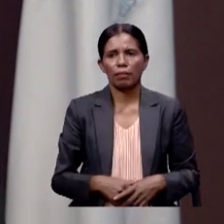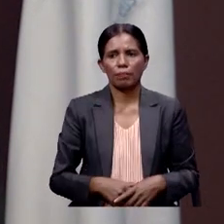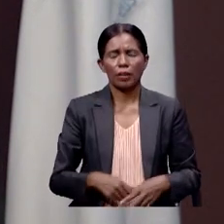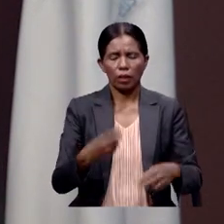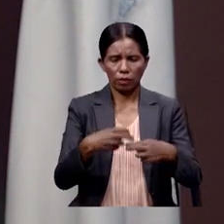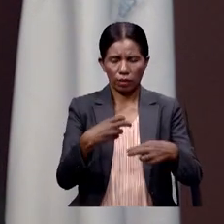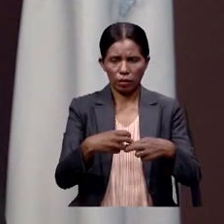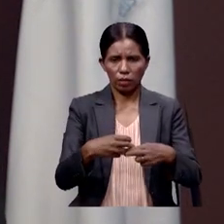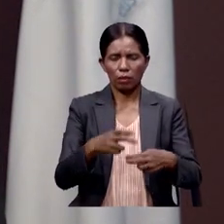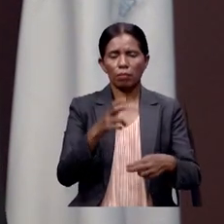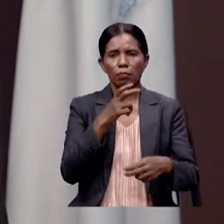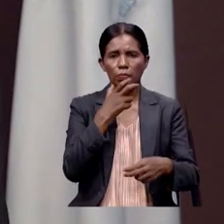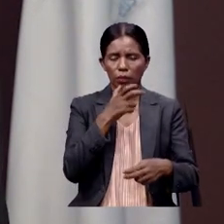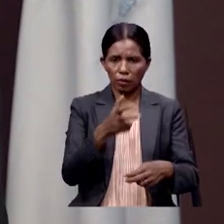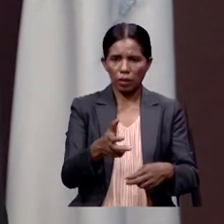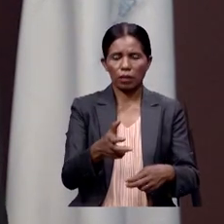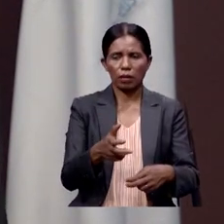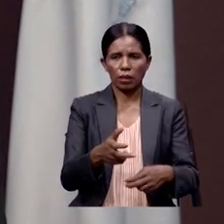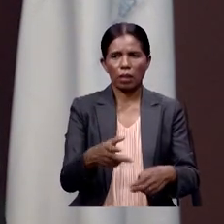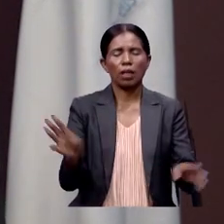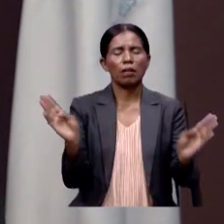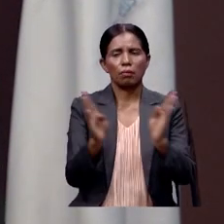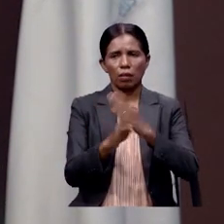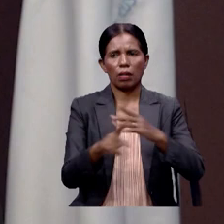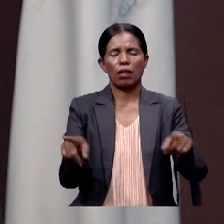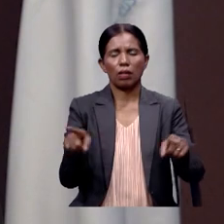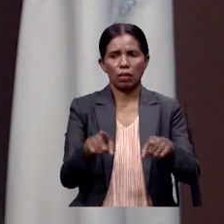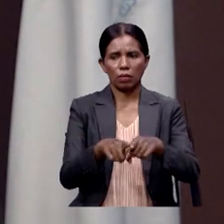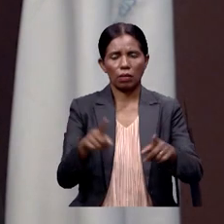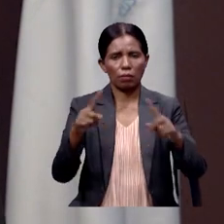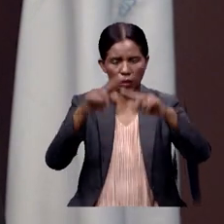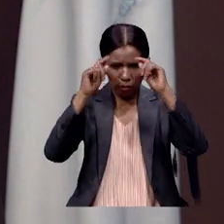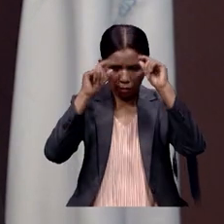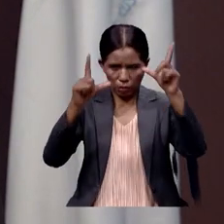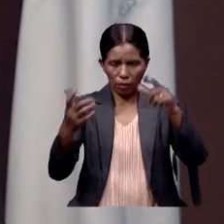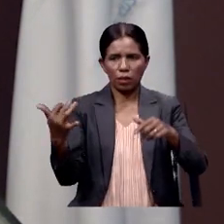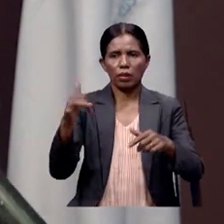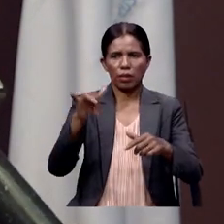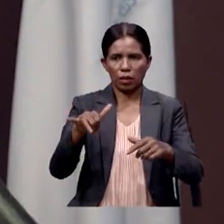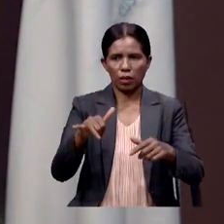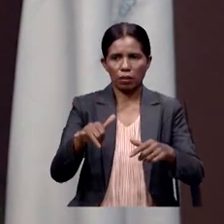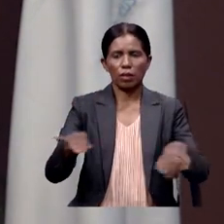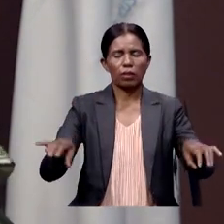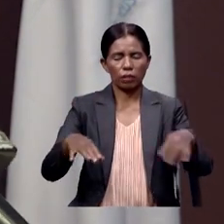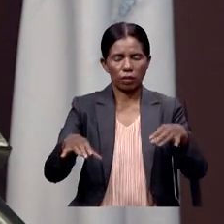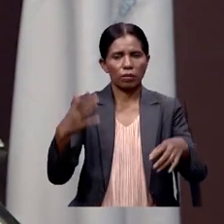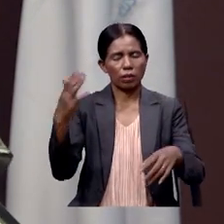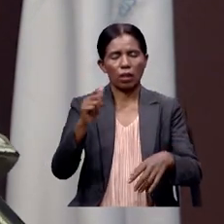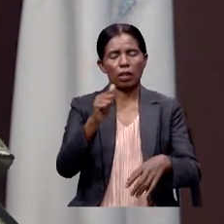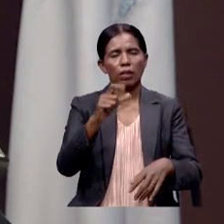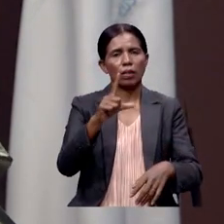desafio é de português, nem sair nessa Timor, de Liu, Basira, nem é que serviços alfândegas, até